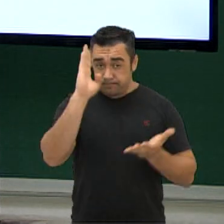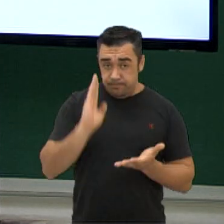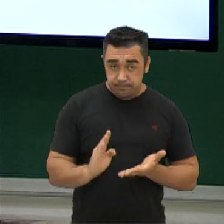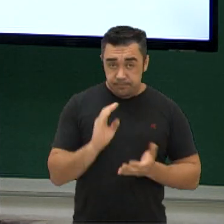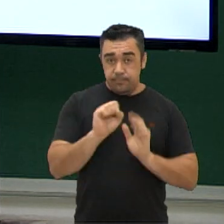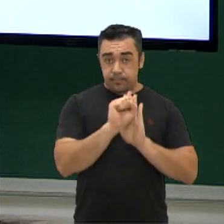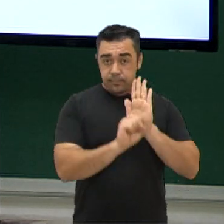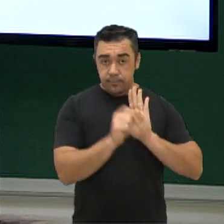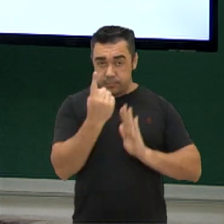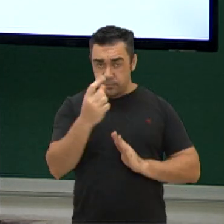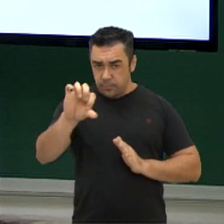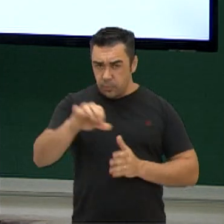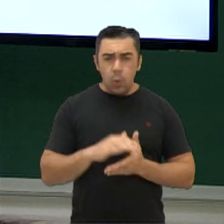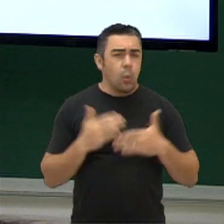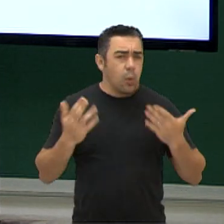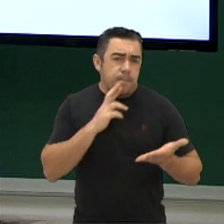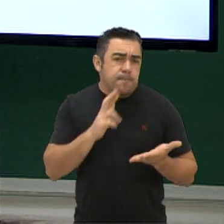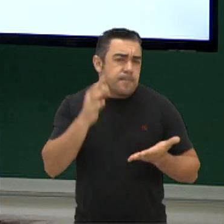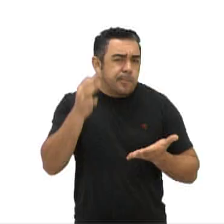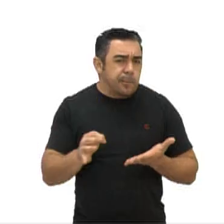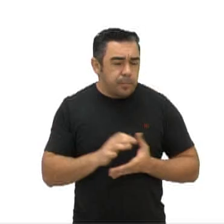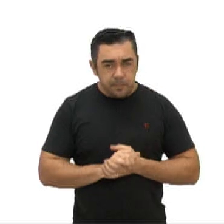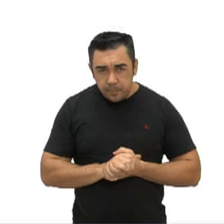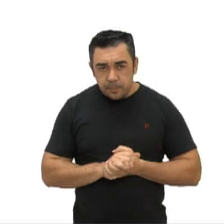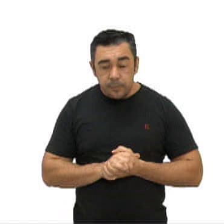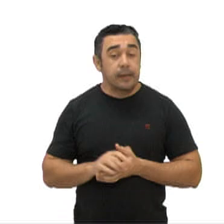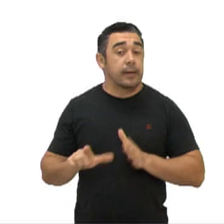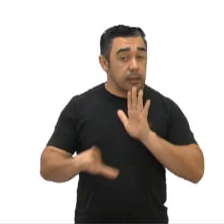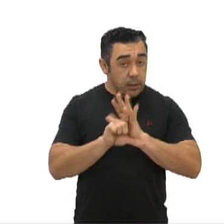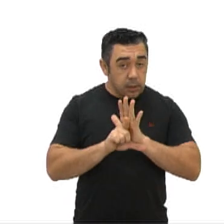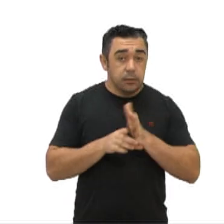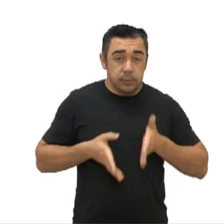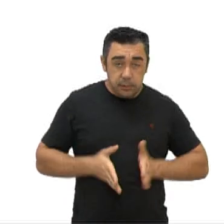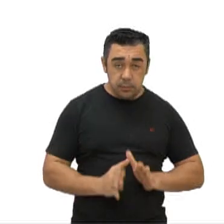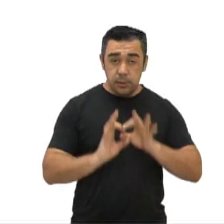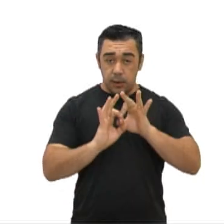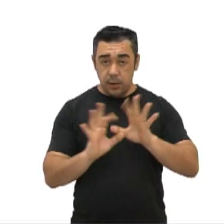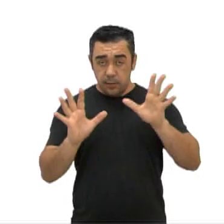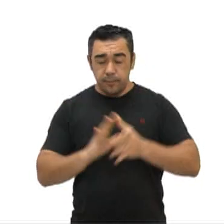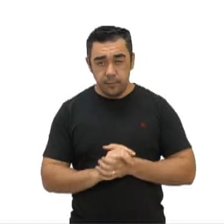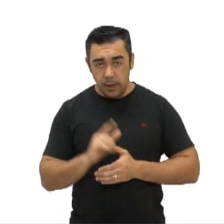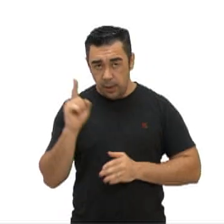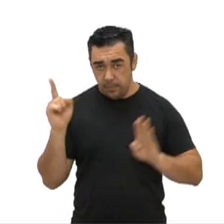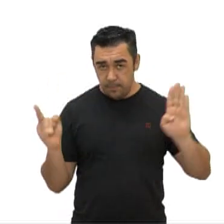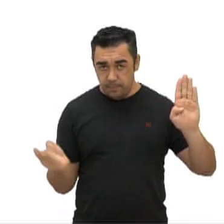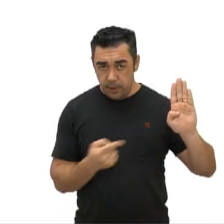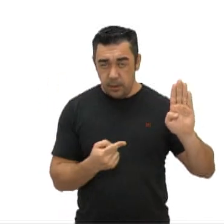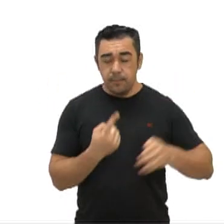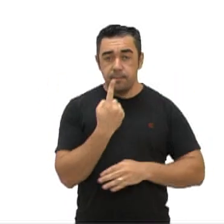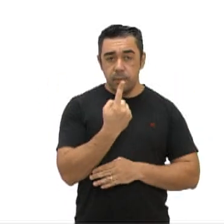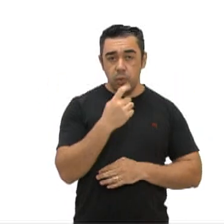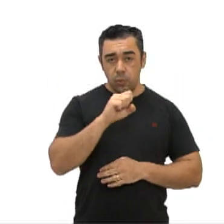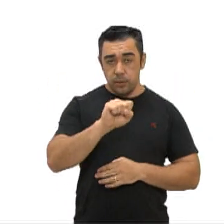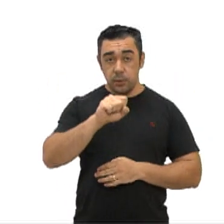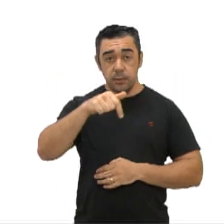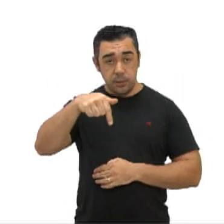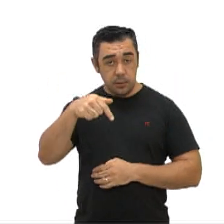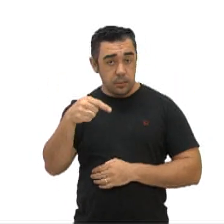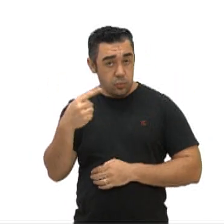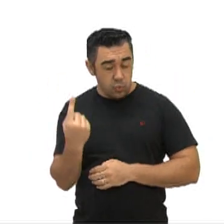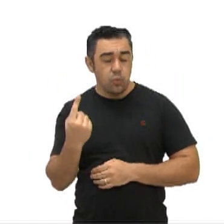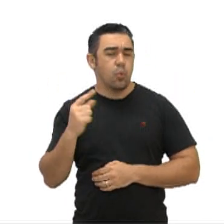no século XIX, qual que é a alternativa correta? A lei do ventre livre, alternativa B, que em